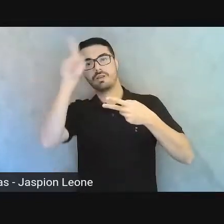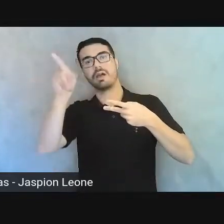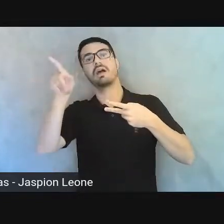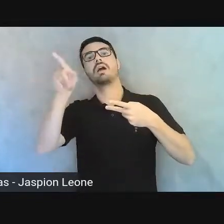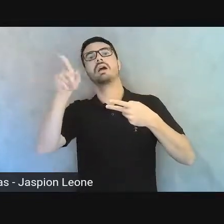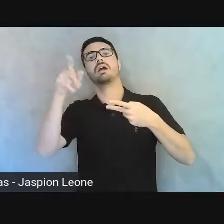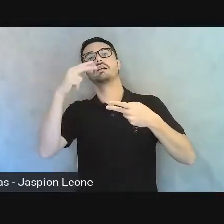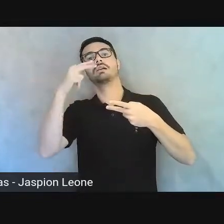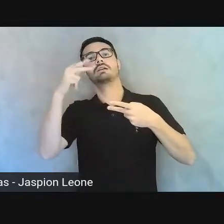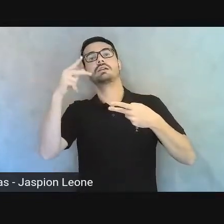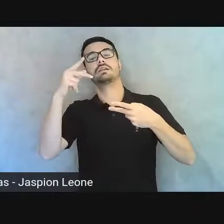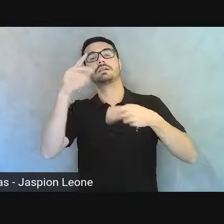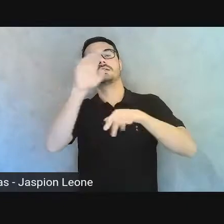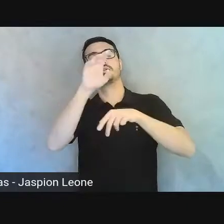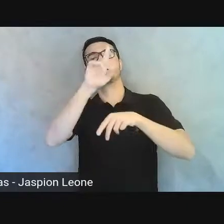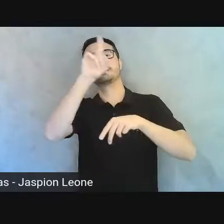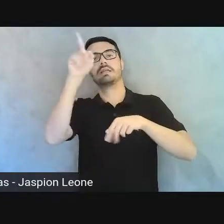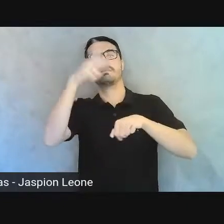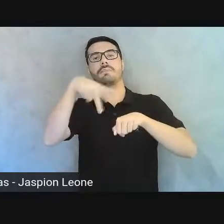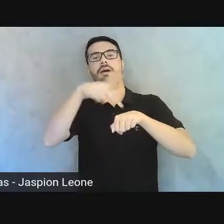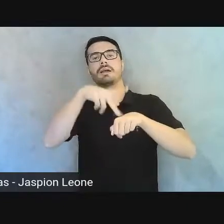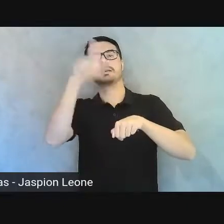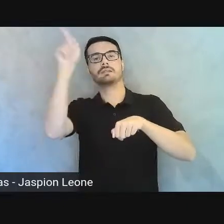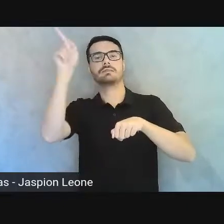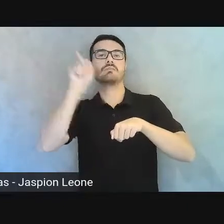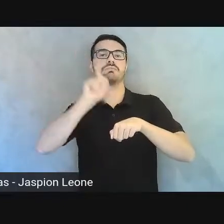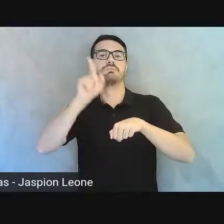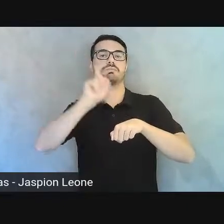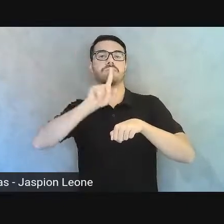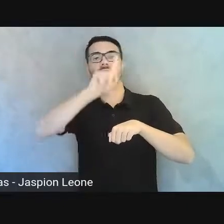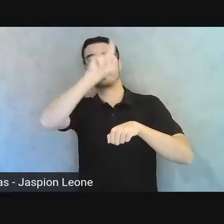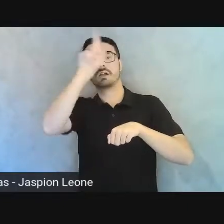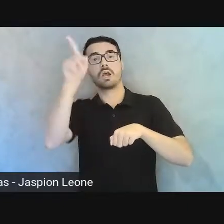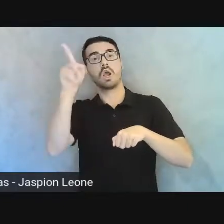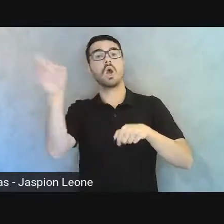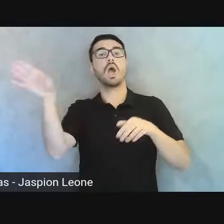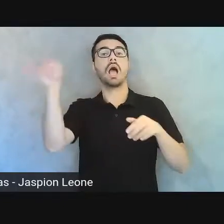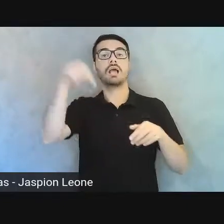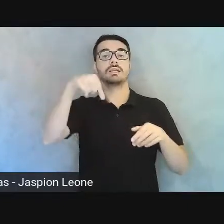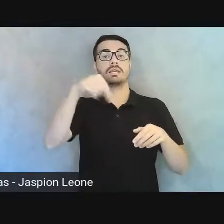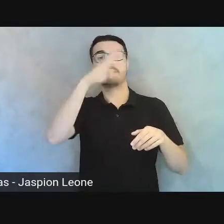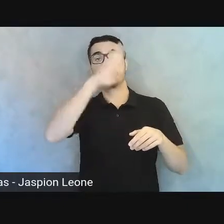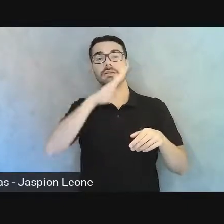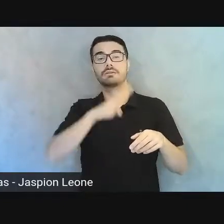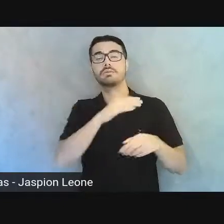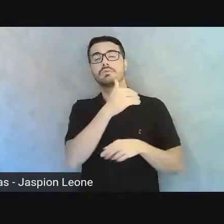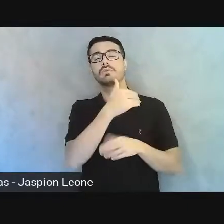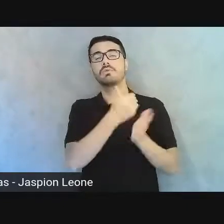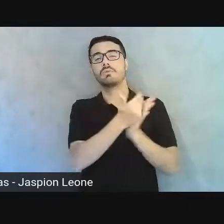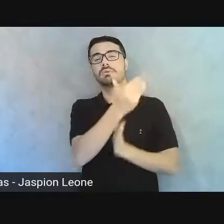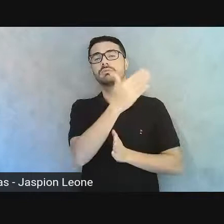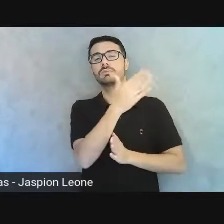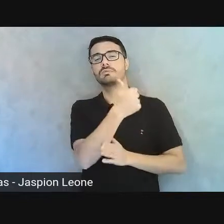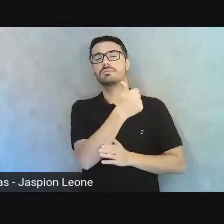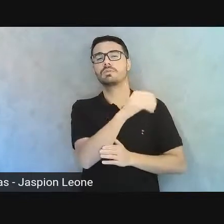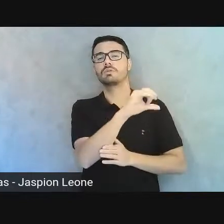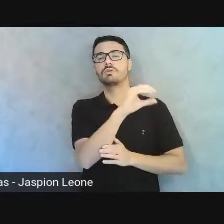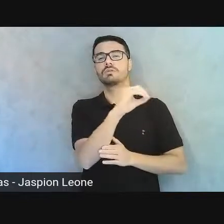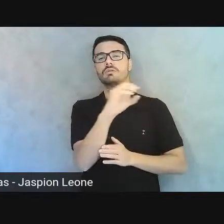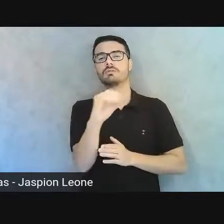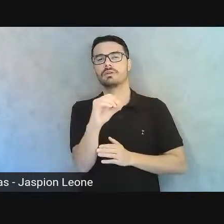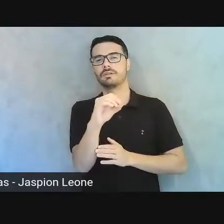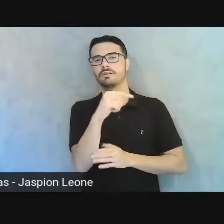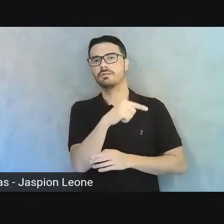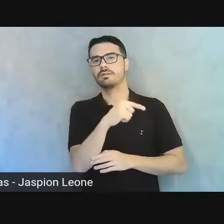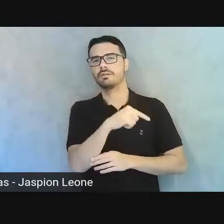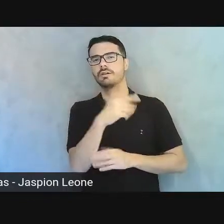recém-chegada relativamente no Brasil, isso surge mais na década de 90, e eu tentei adotar isso, então,